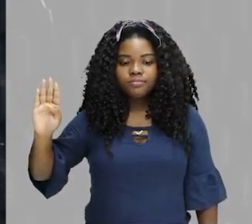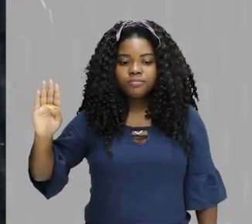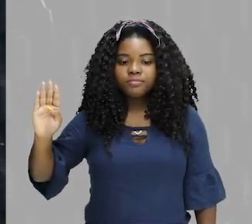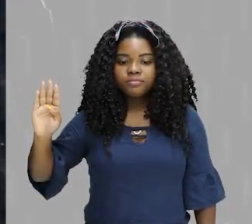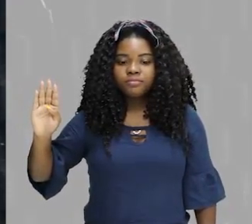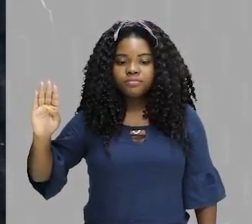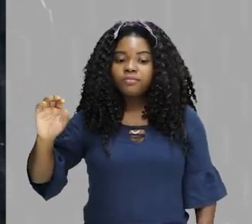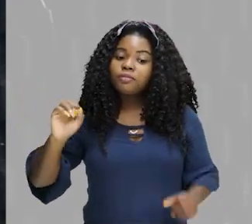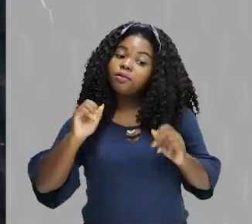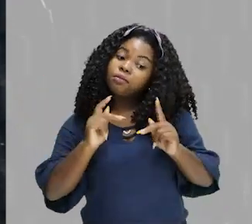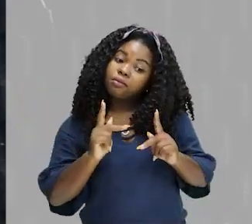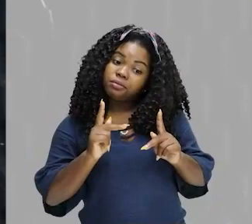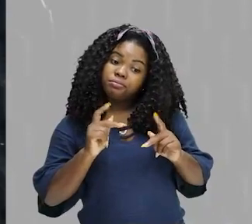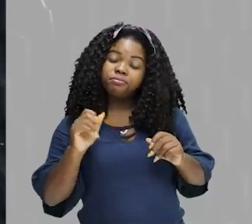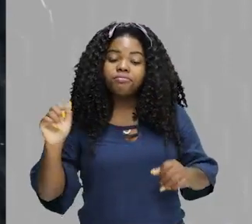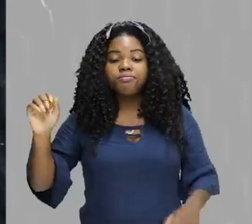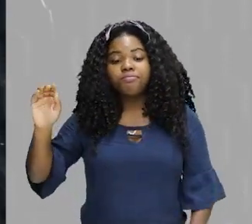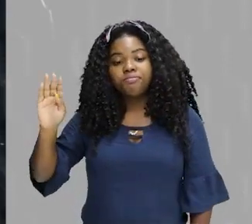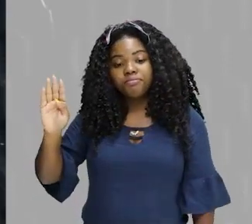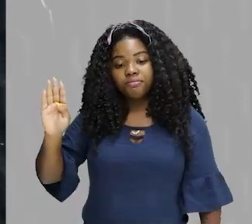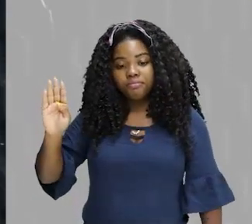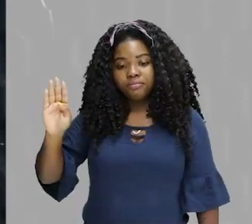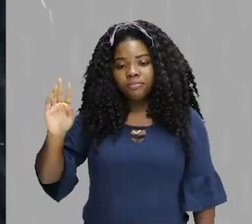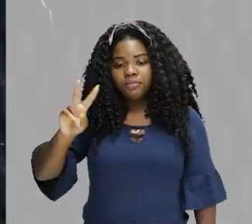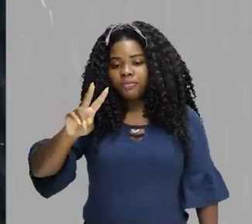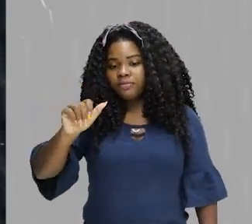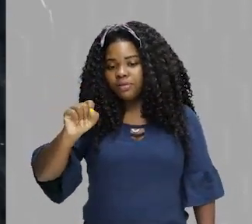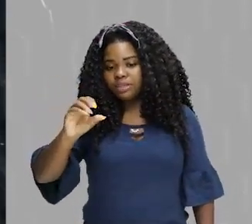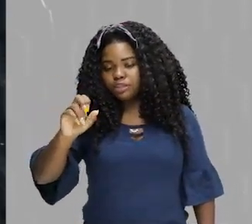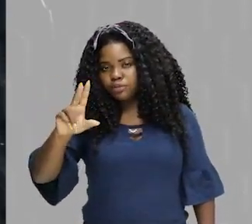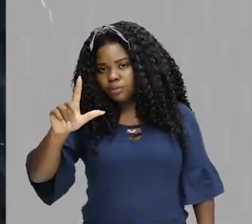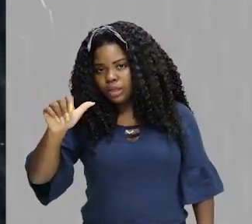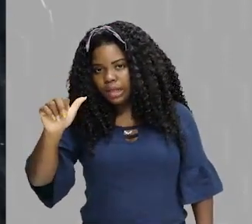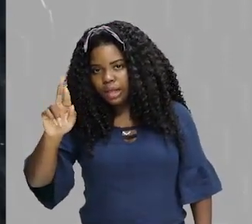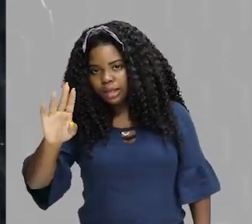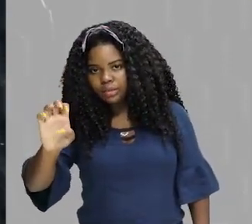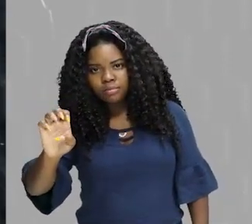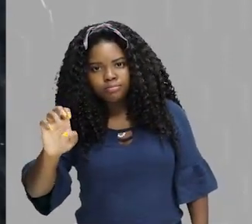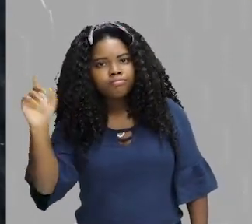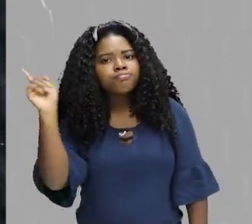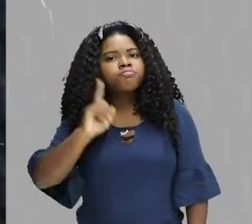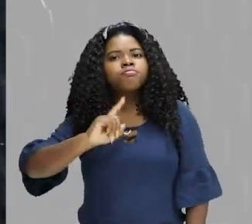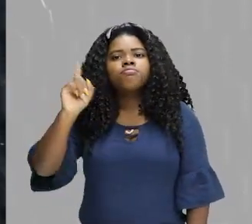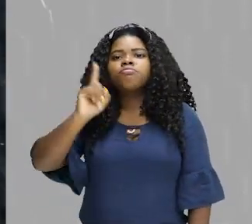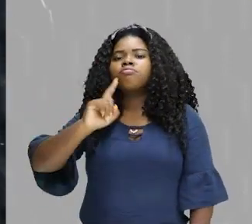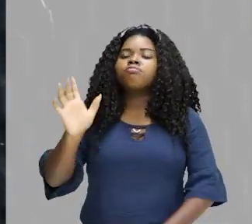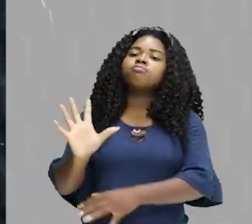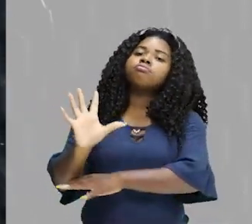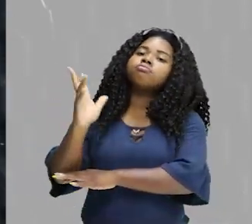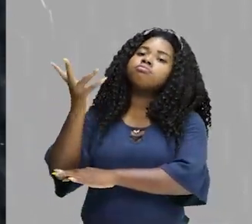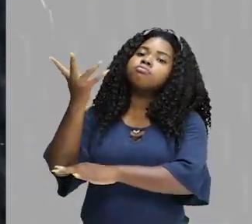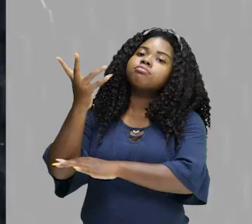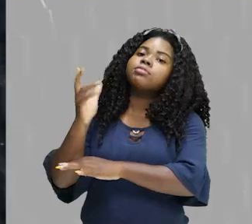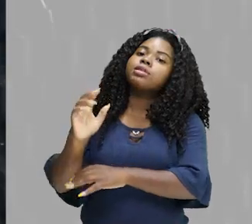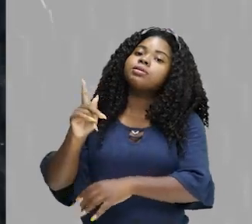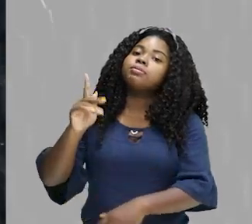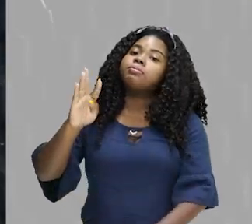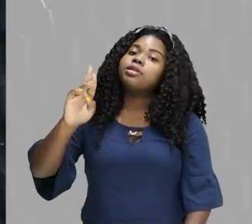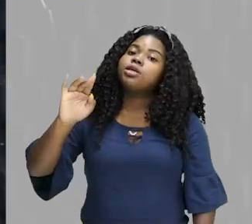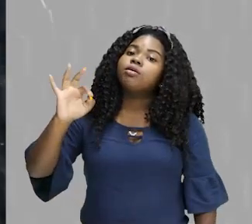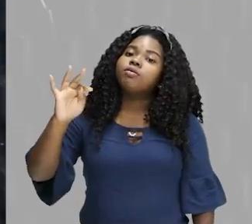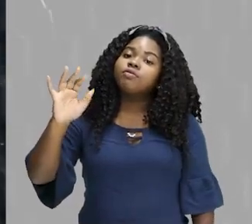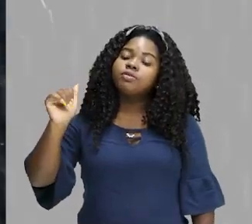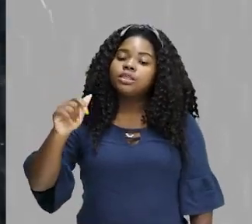porte. Ok, são plantas pequenas. Vasculares. Não. As plantas briófitas não têm a presença de